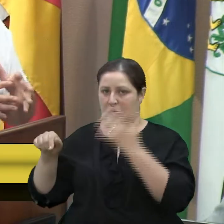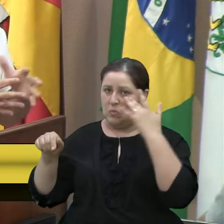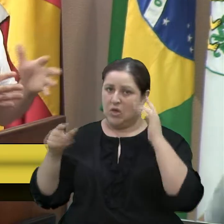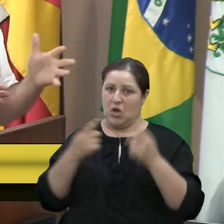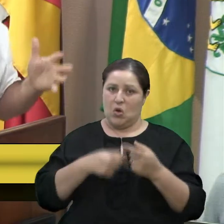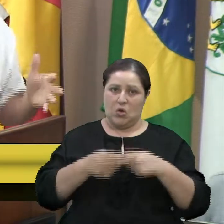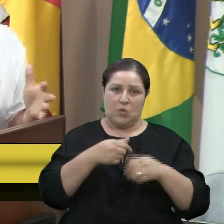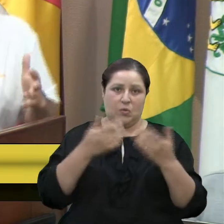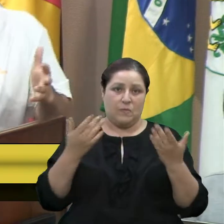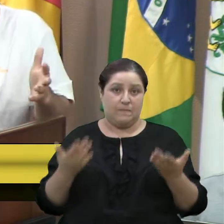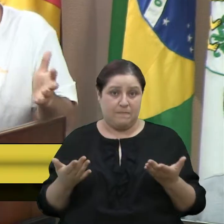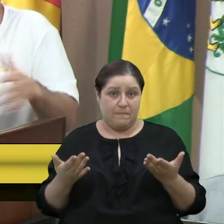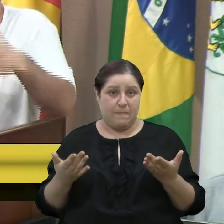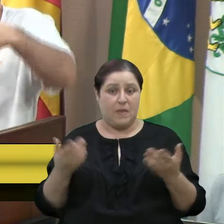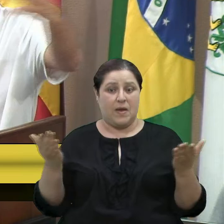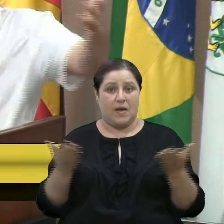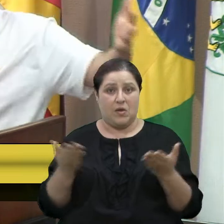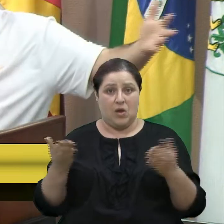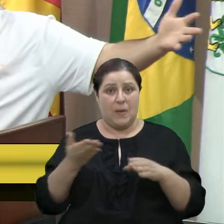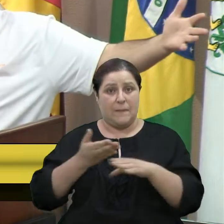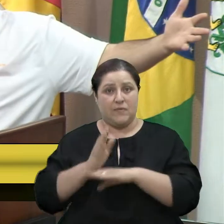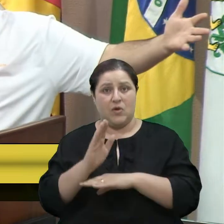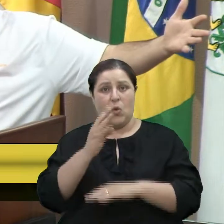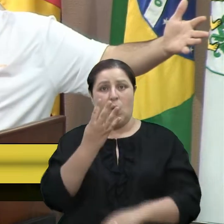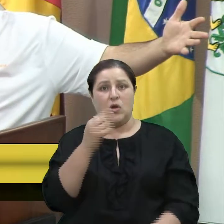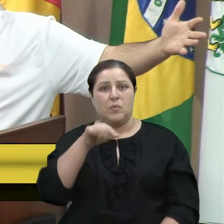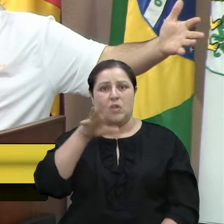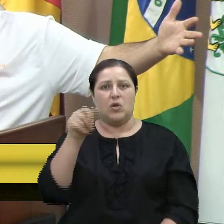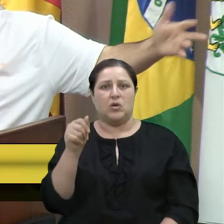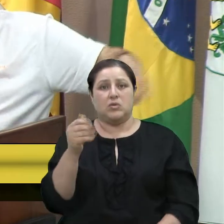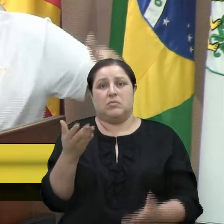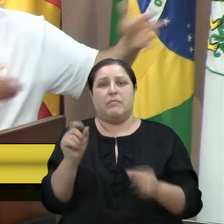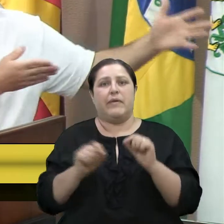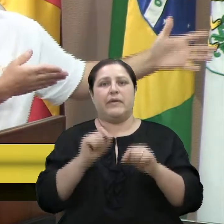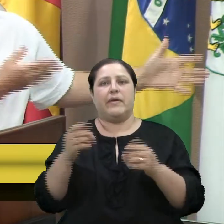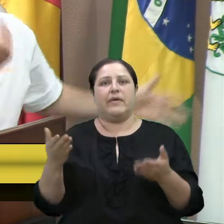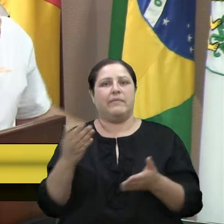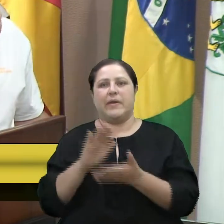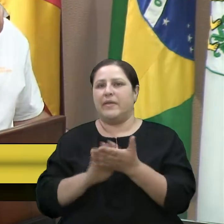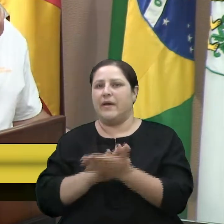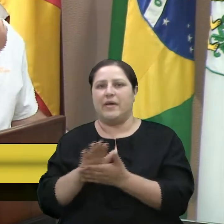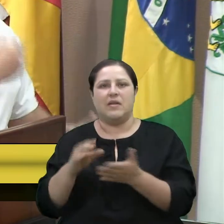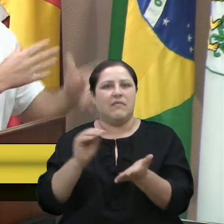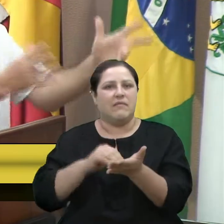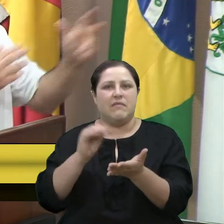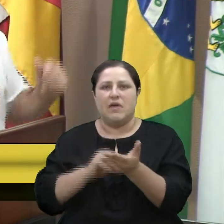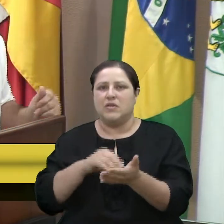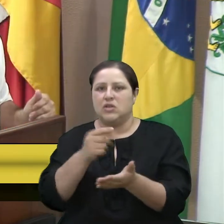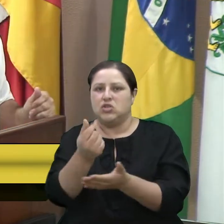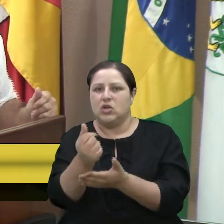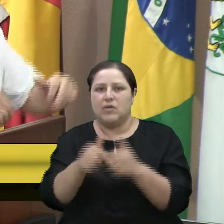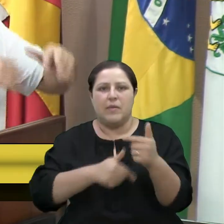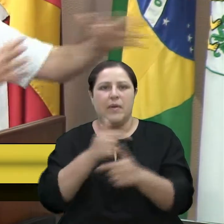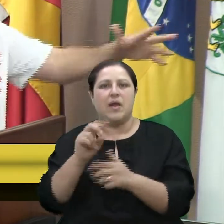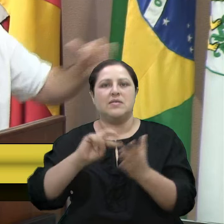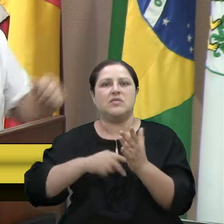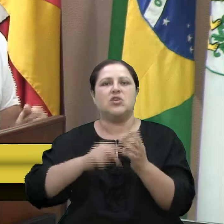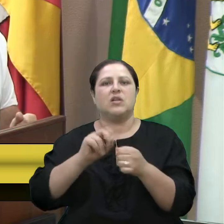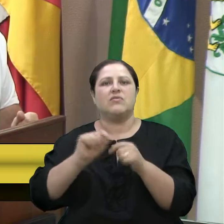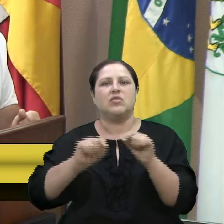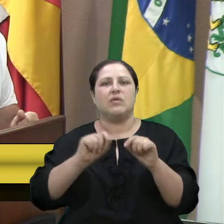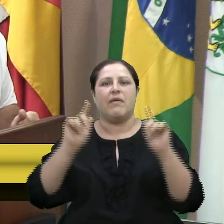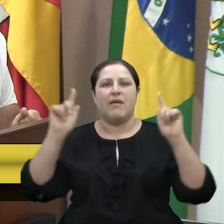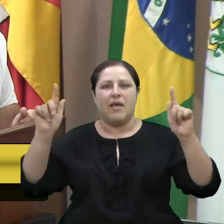porque agora nós aprovamos 4 milhões por nada. Porque agora não vai ter dinheiro para trabalhar. O que o sindicato vai fazer? Vamos fazer